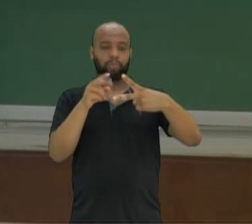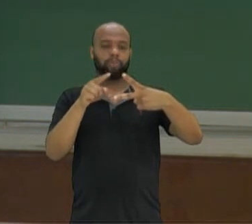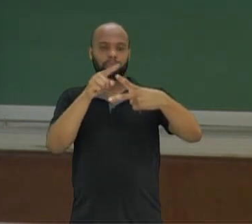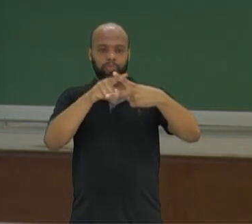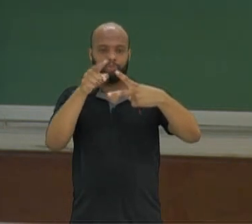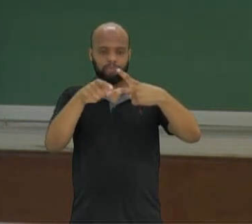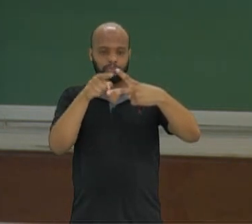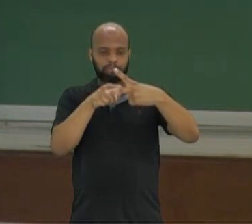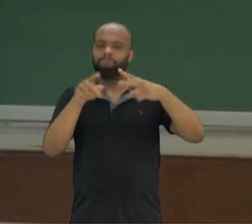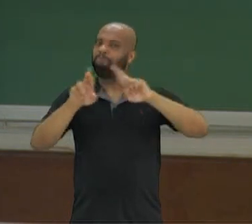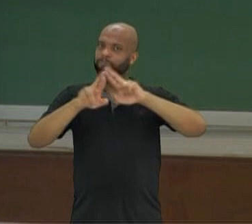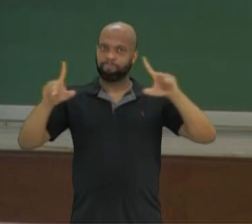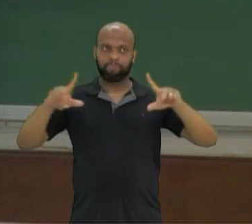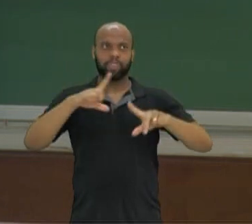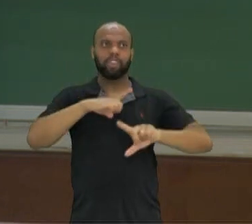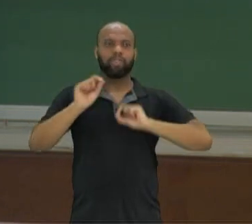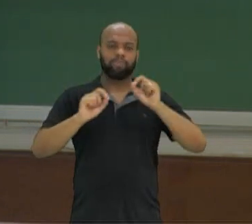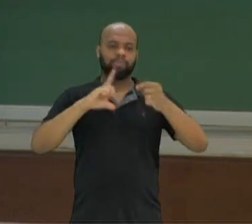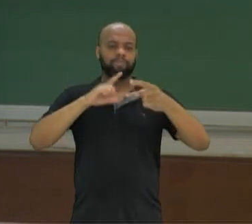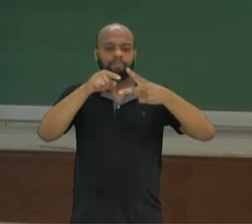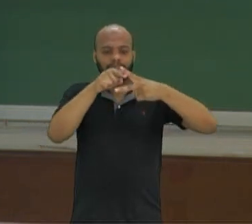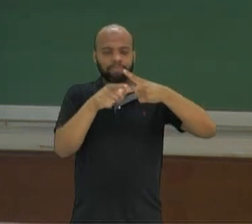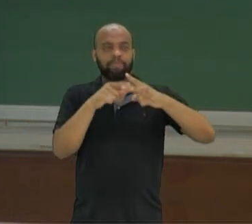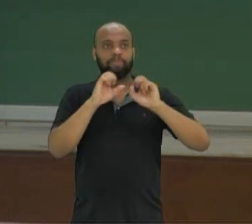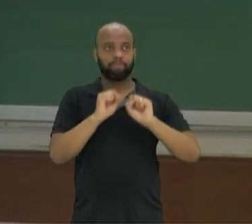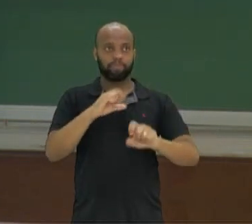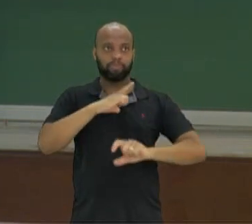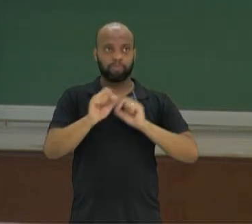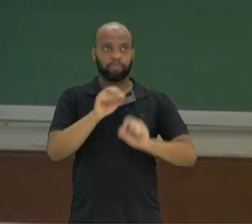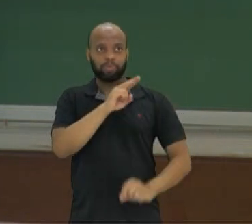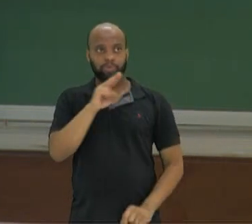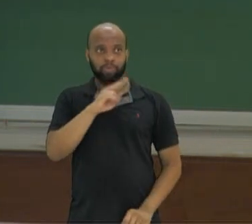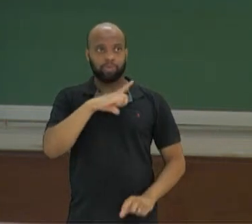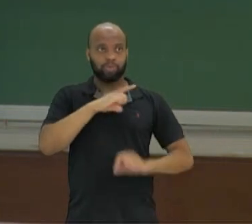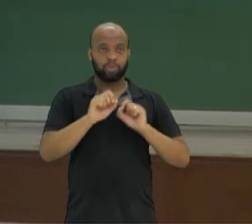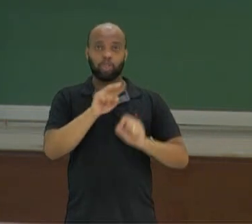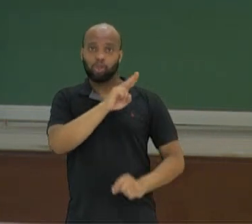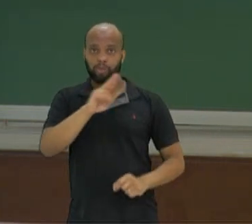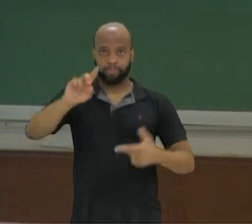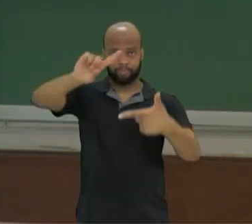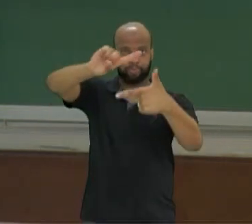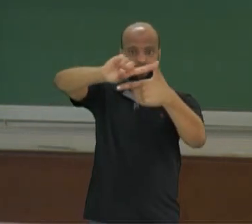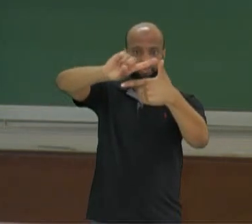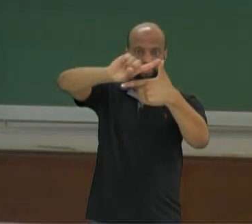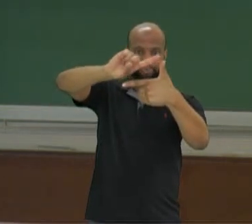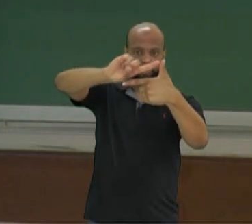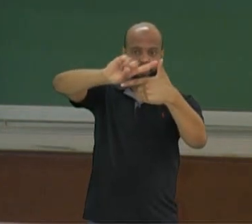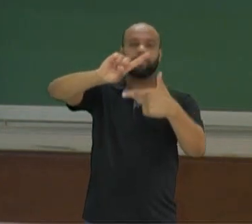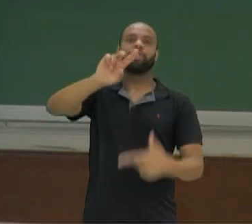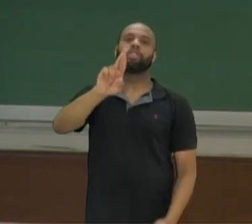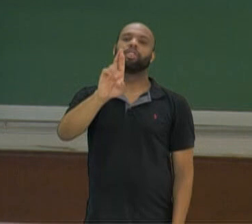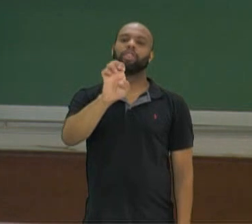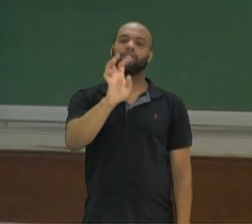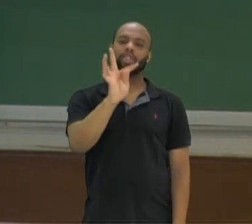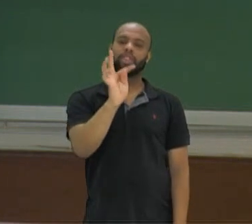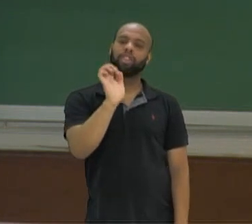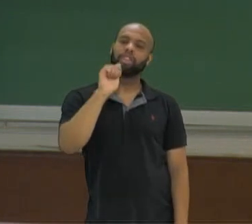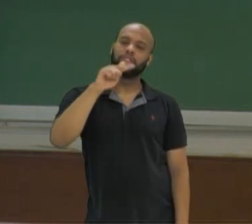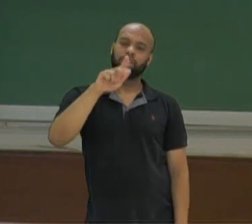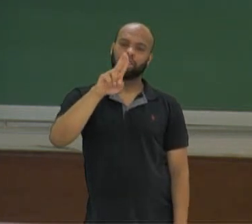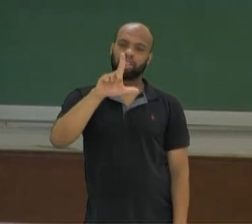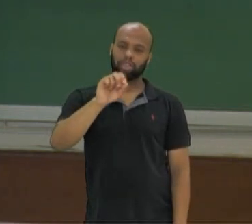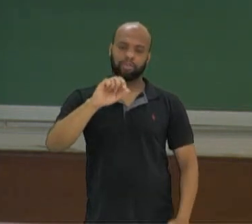diferentes. E quanto à medida dos ângulos? Eles podem ser, o triângulo pode ser retângulo, porque ele tem um ângulo interno de 90 graus,